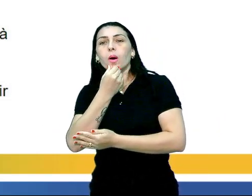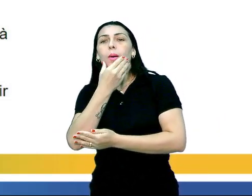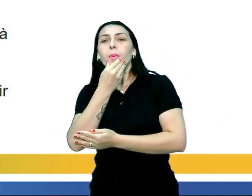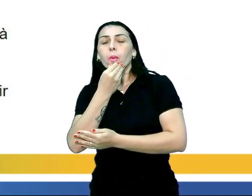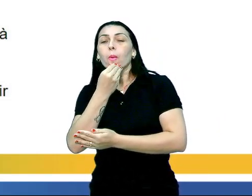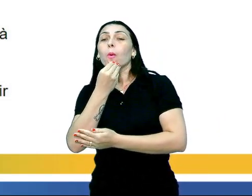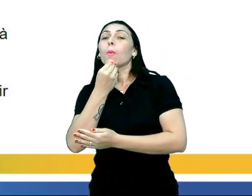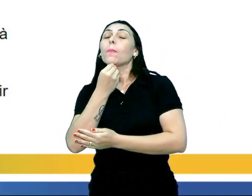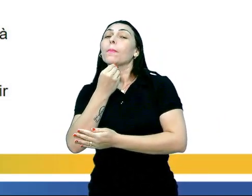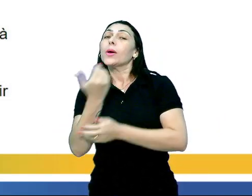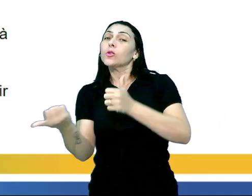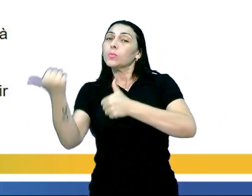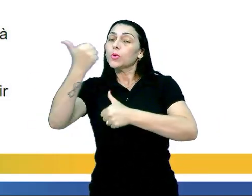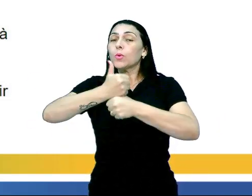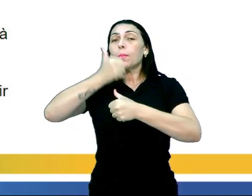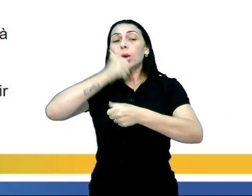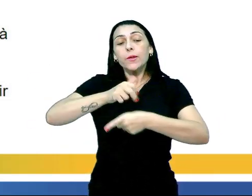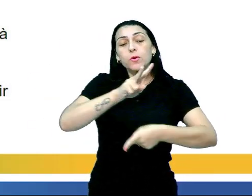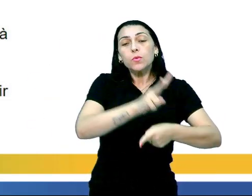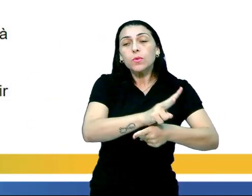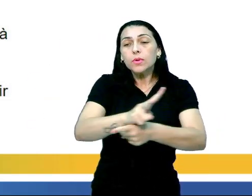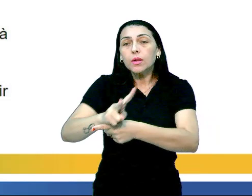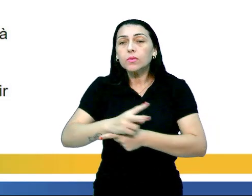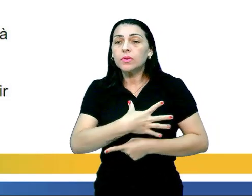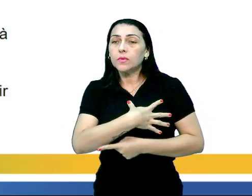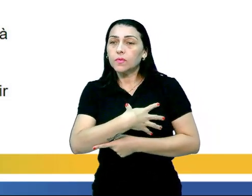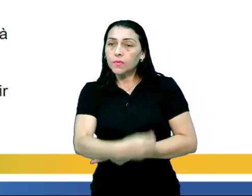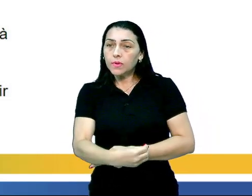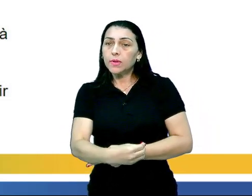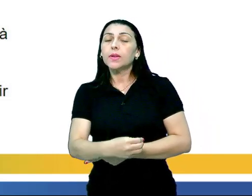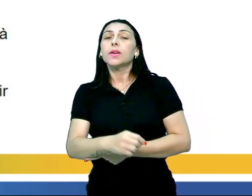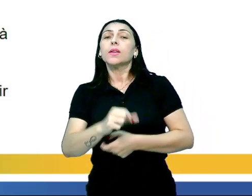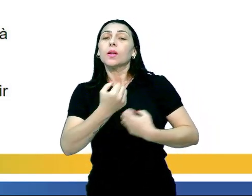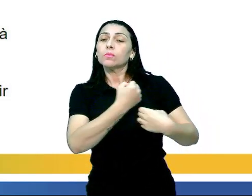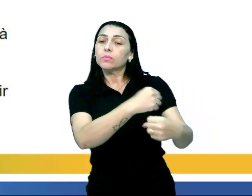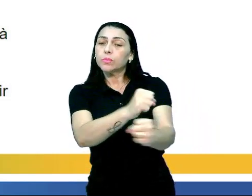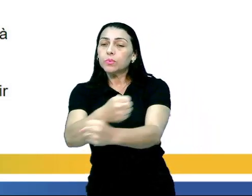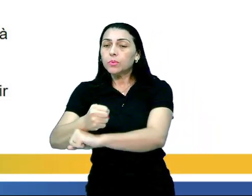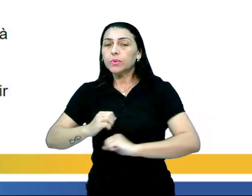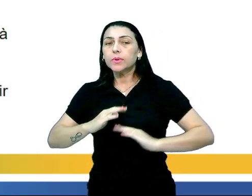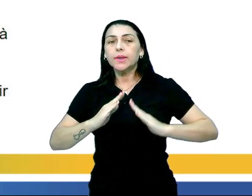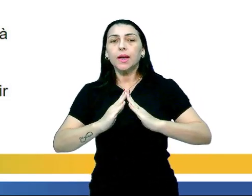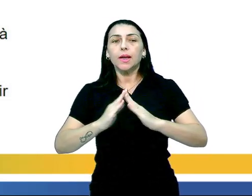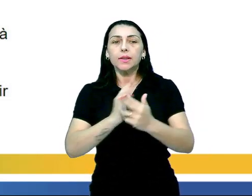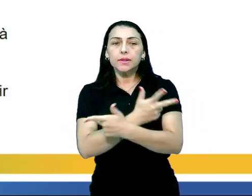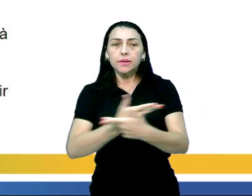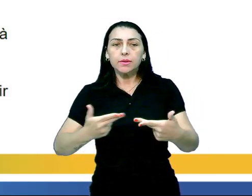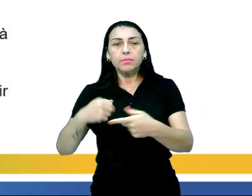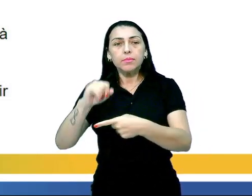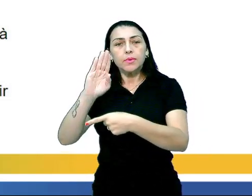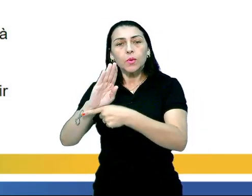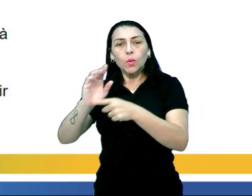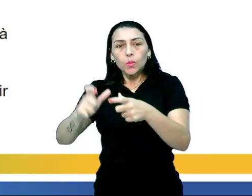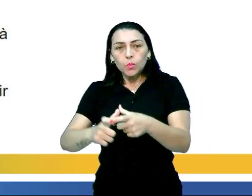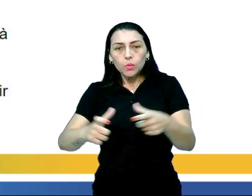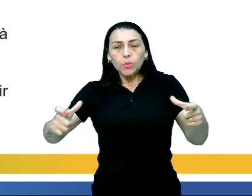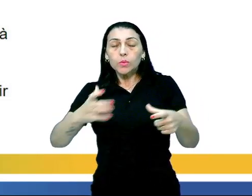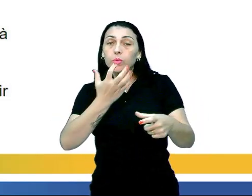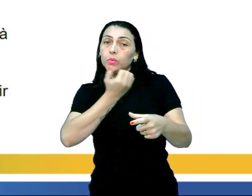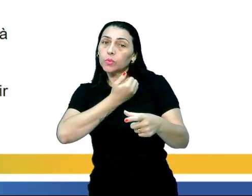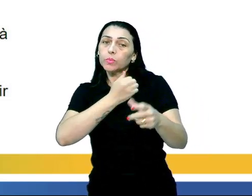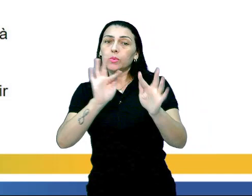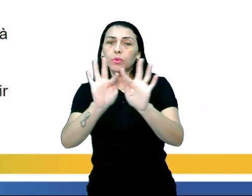homens assumem o papel de cuidar dos filhos e dos afazeres domésticos. Letra B,